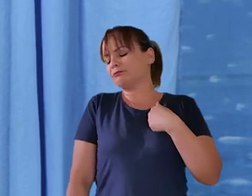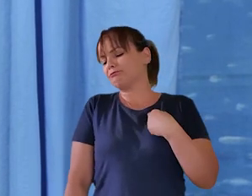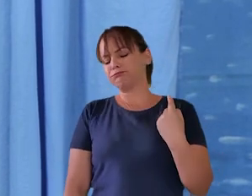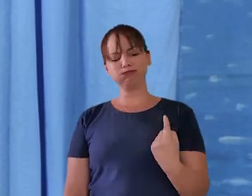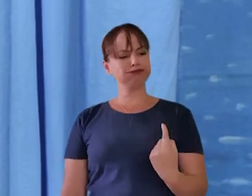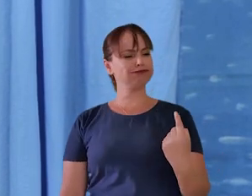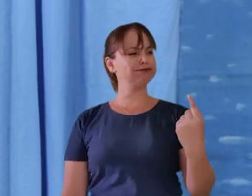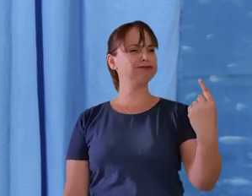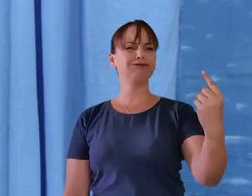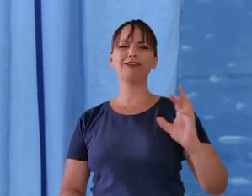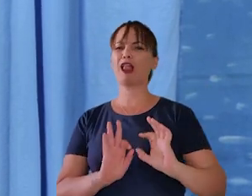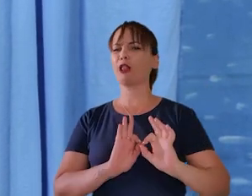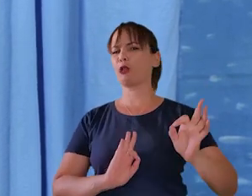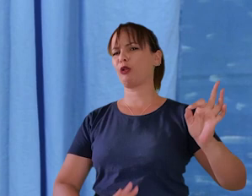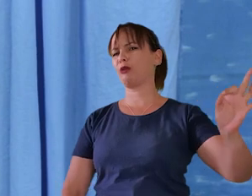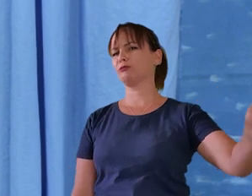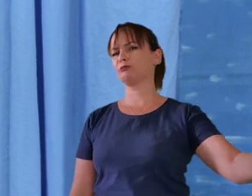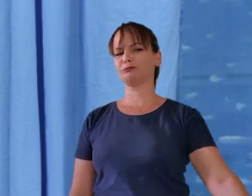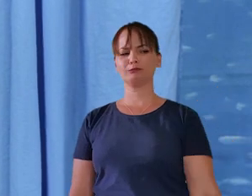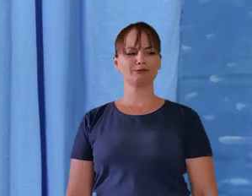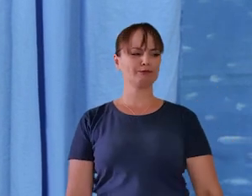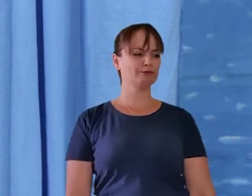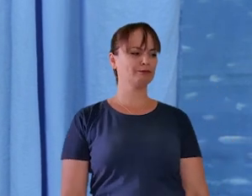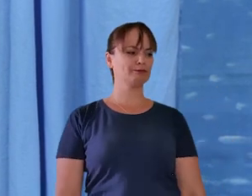tão longe.